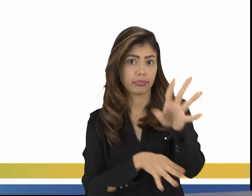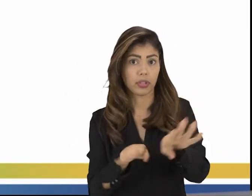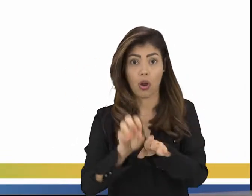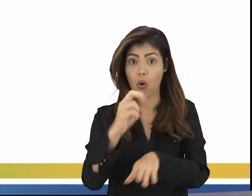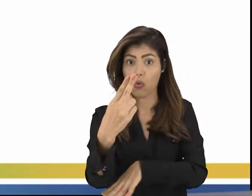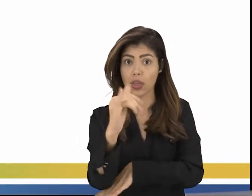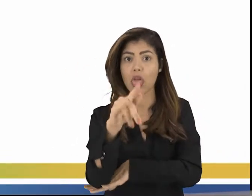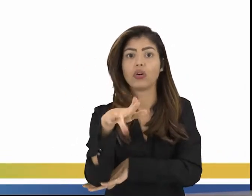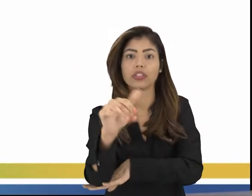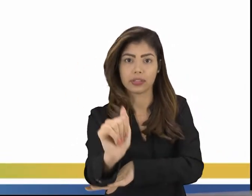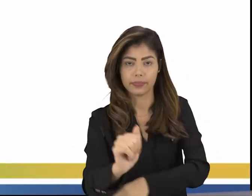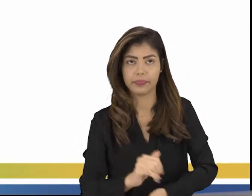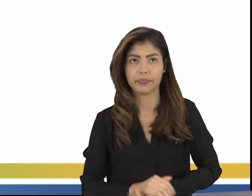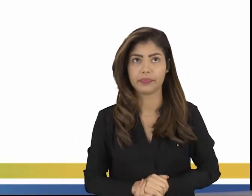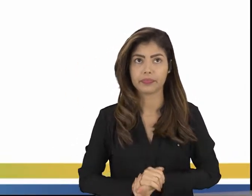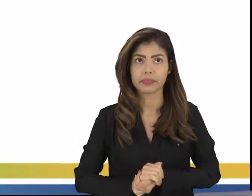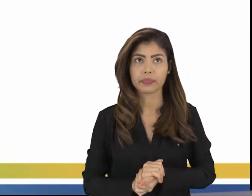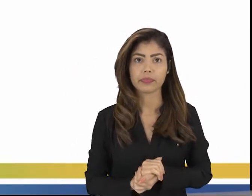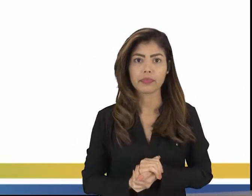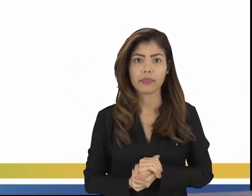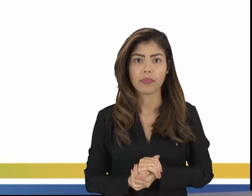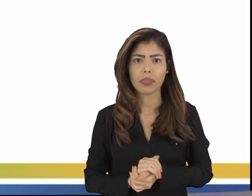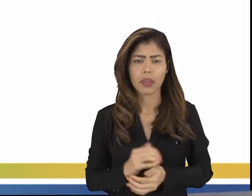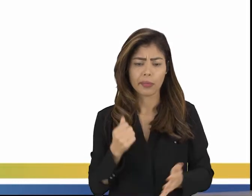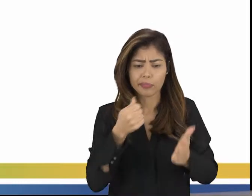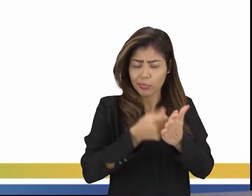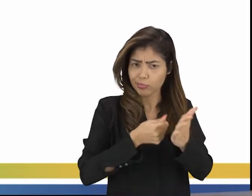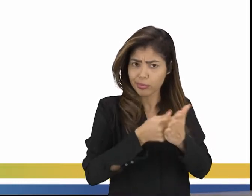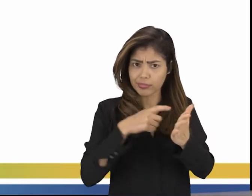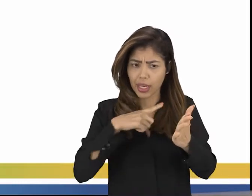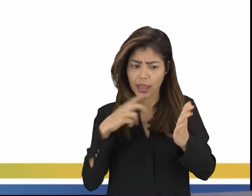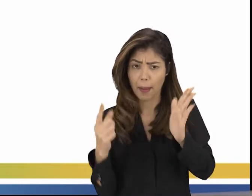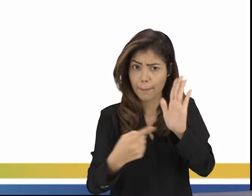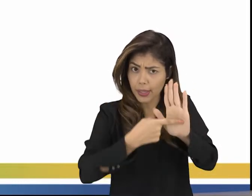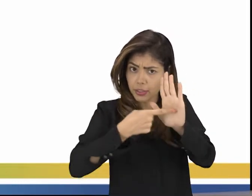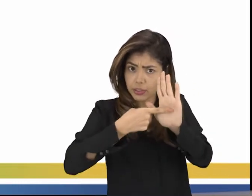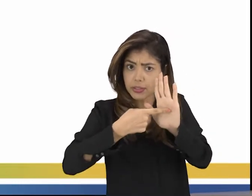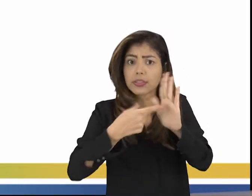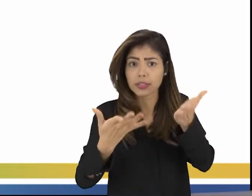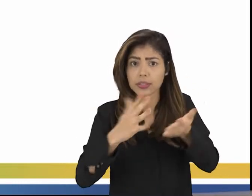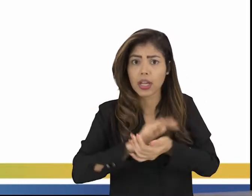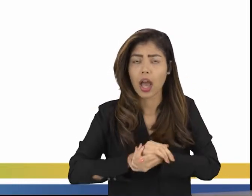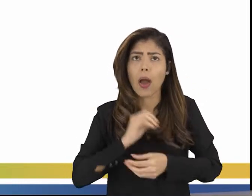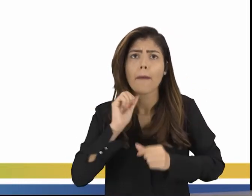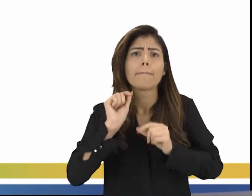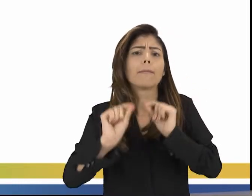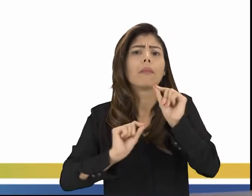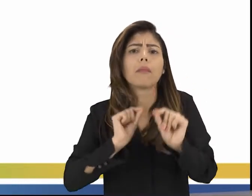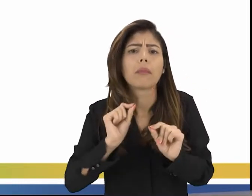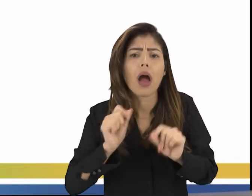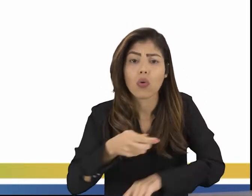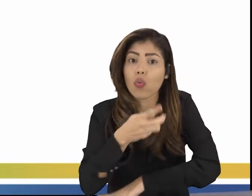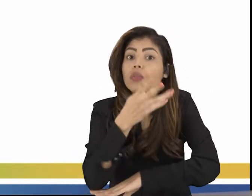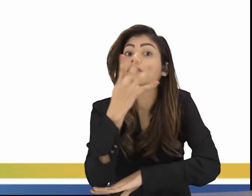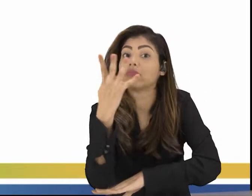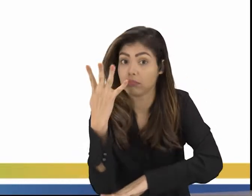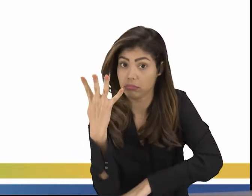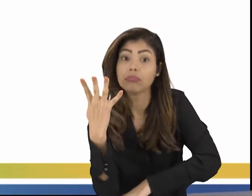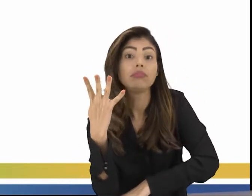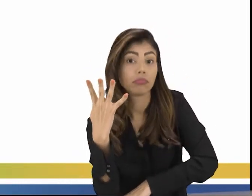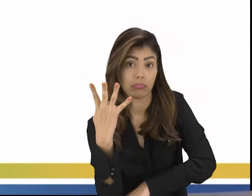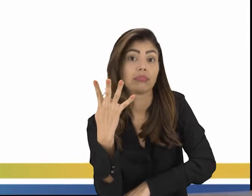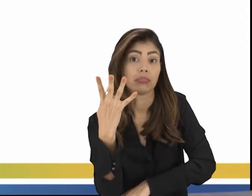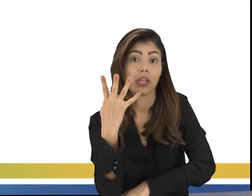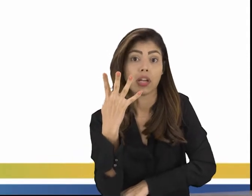ou iônica. A intensidade com que essas propriedades apresentam-se depende somente da quantidade